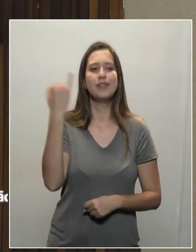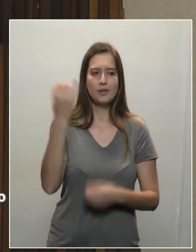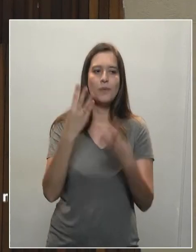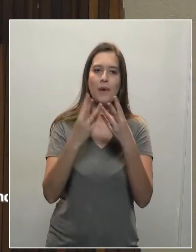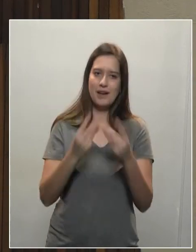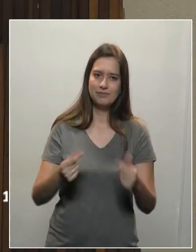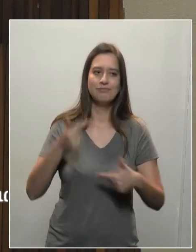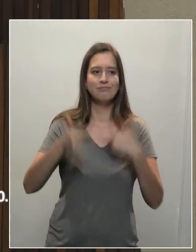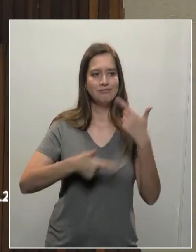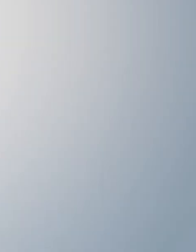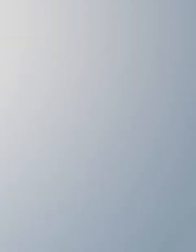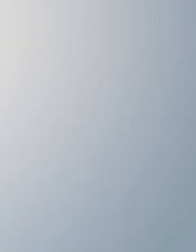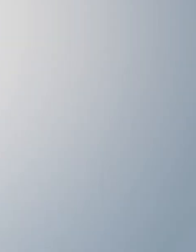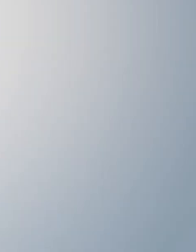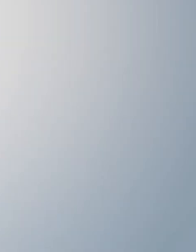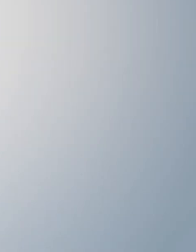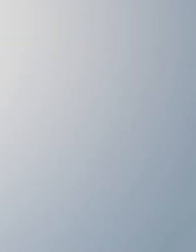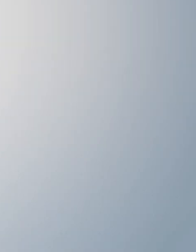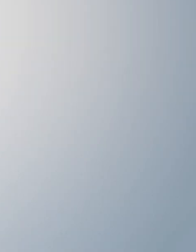público.